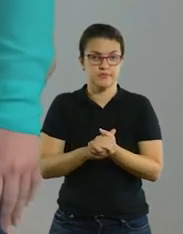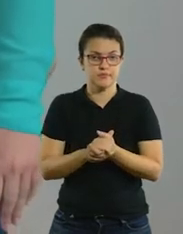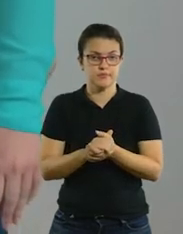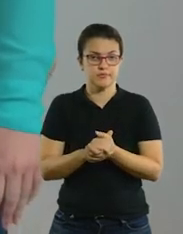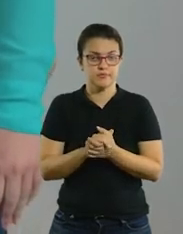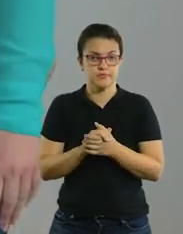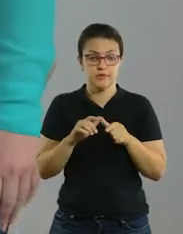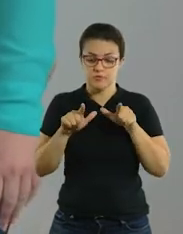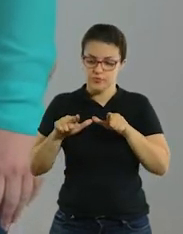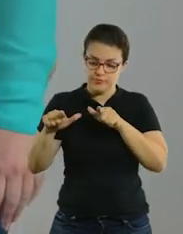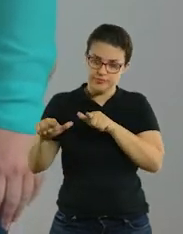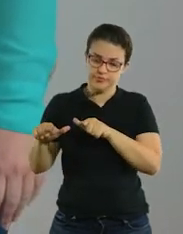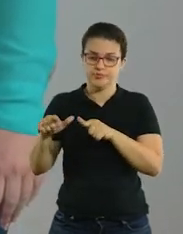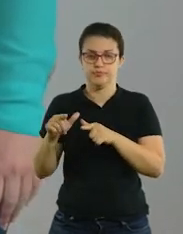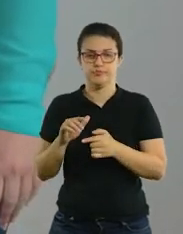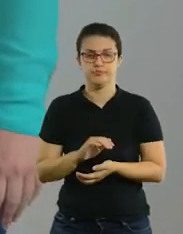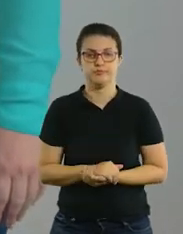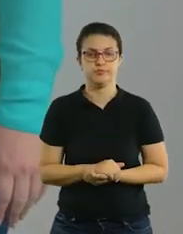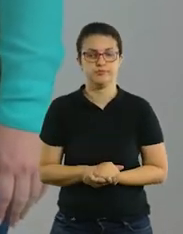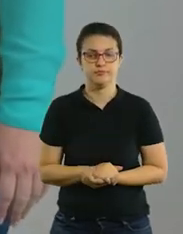tabuleiro.